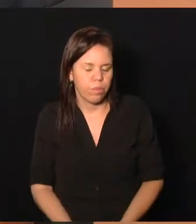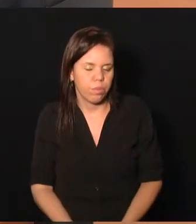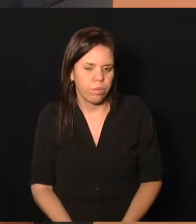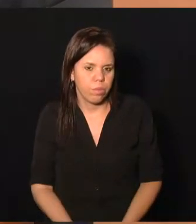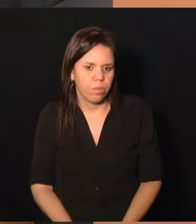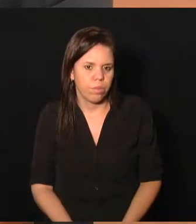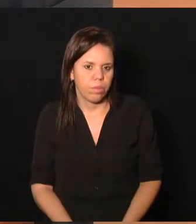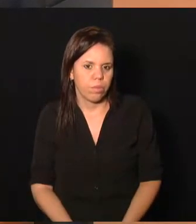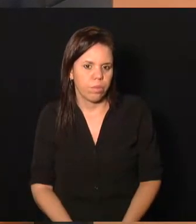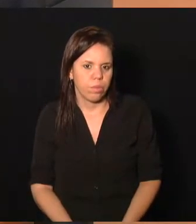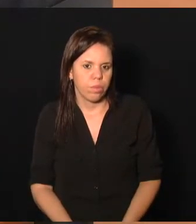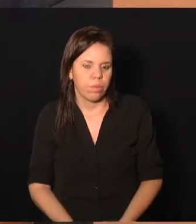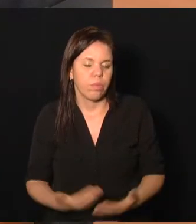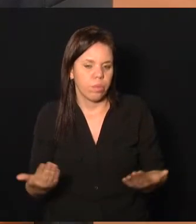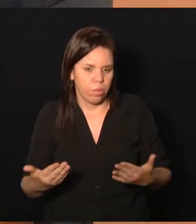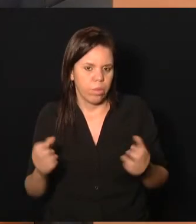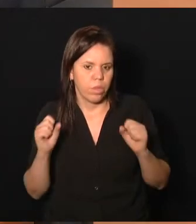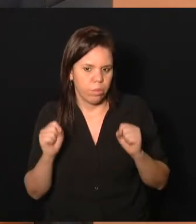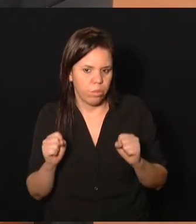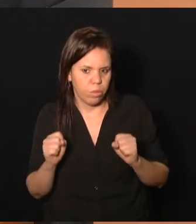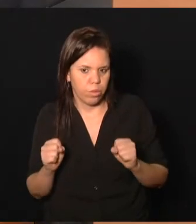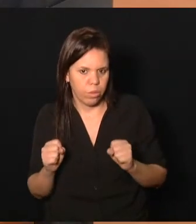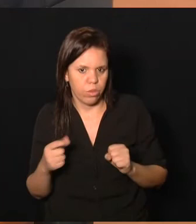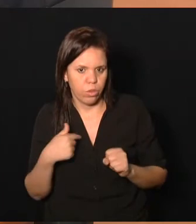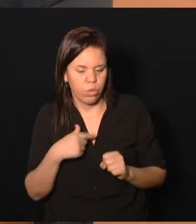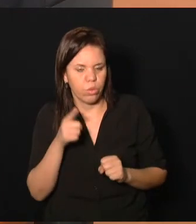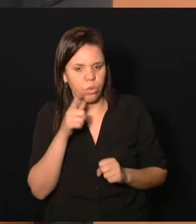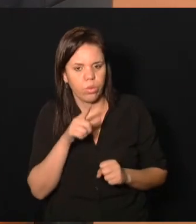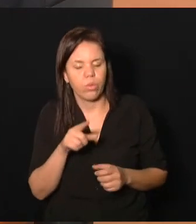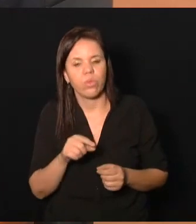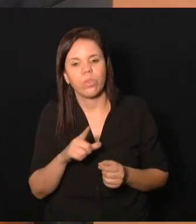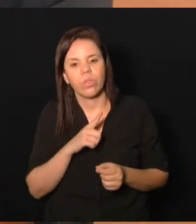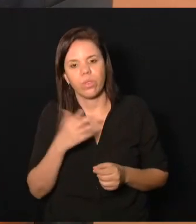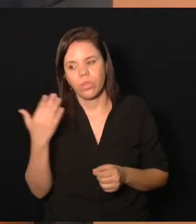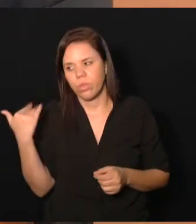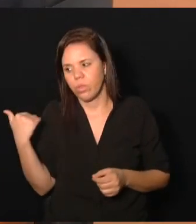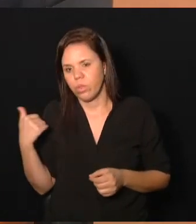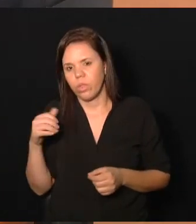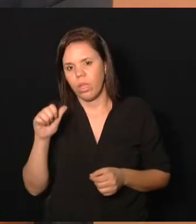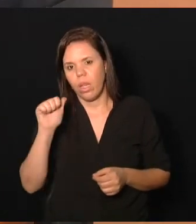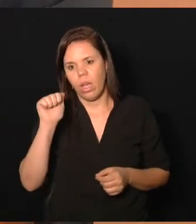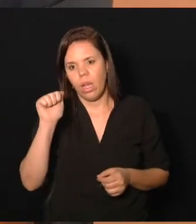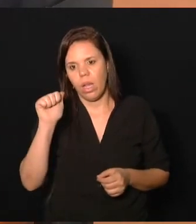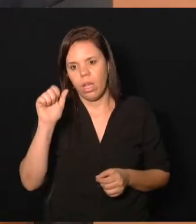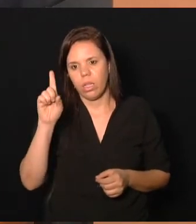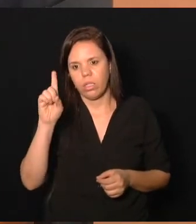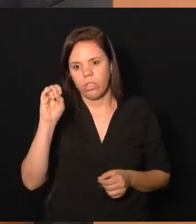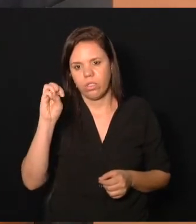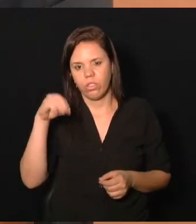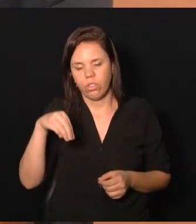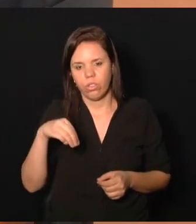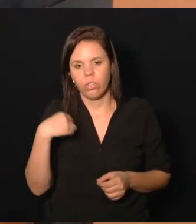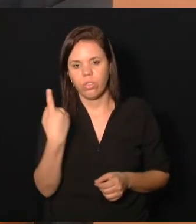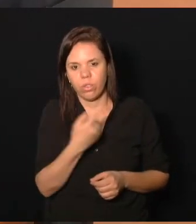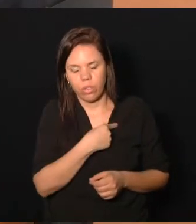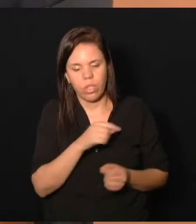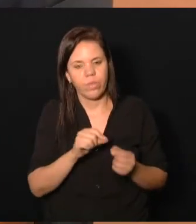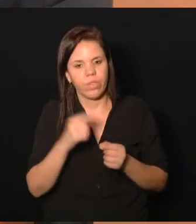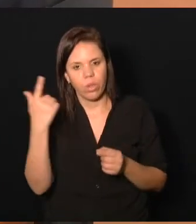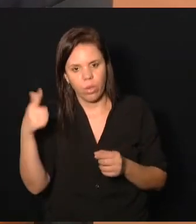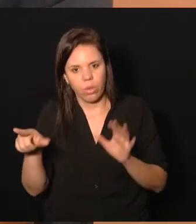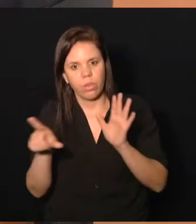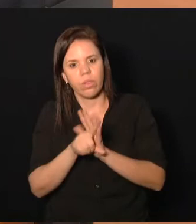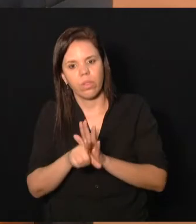Isso. Não, mas agora pode, viu? Porque eu consigo. Não, porque caiu a DIN. Caiu a DIN e nós fizemos outra